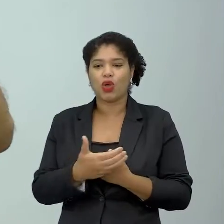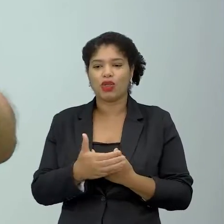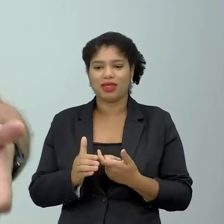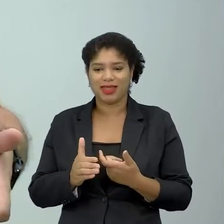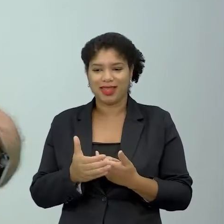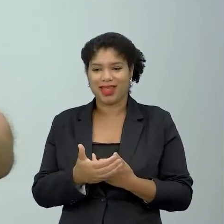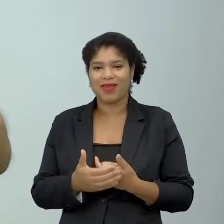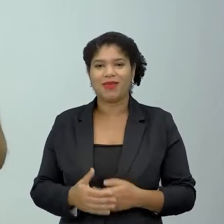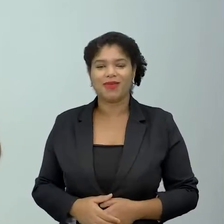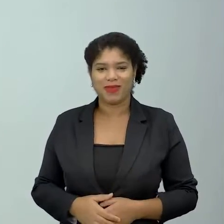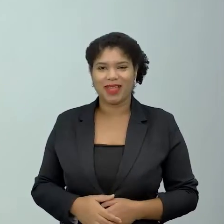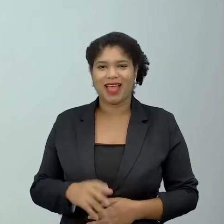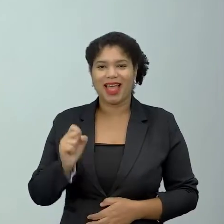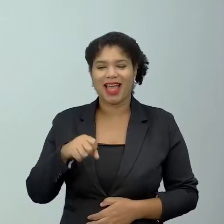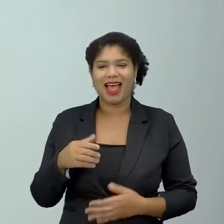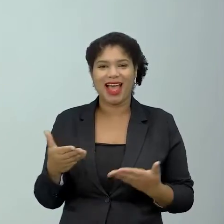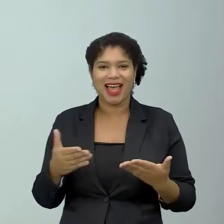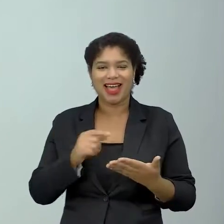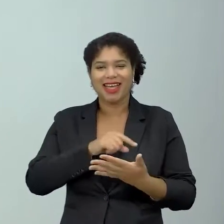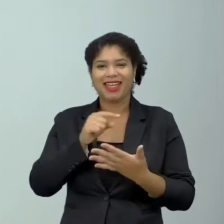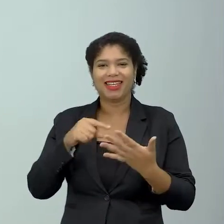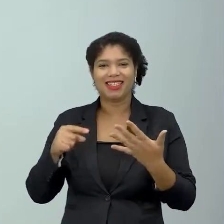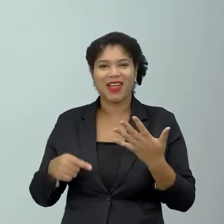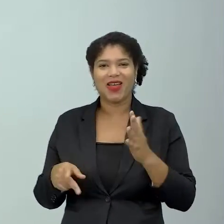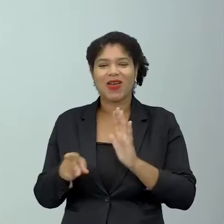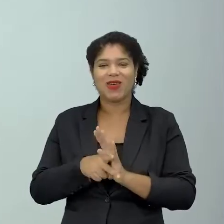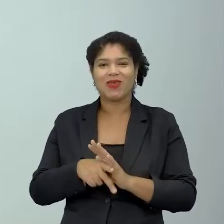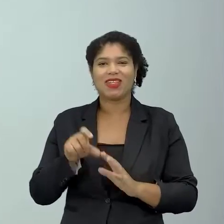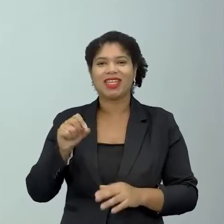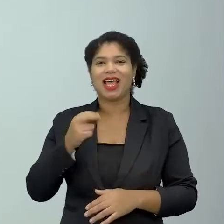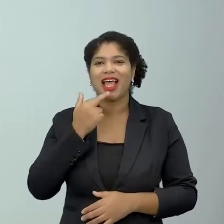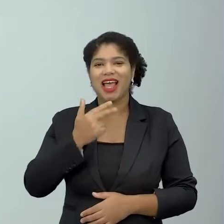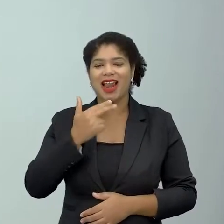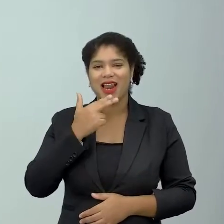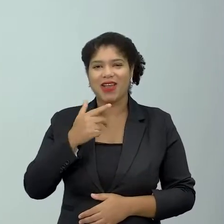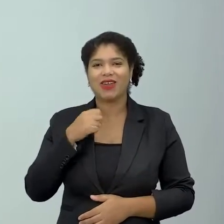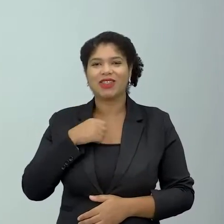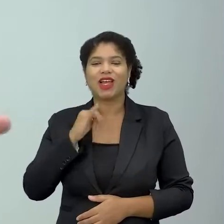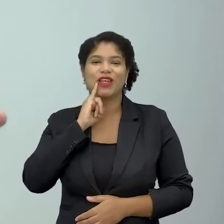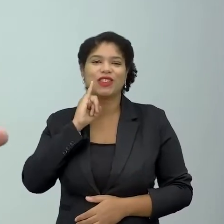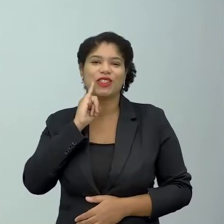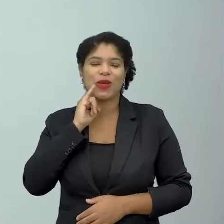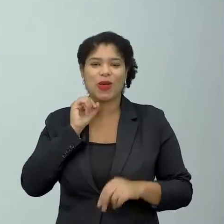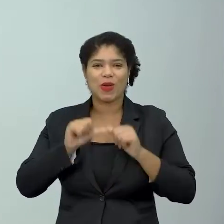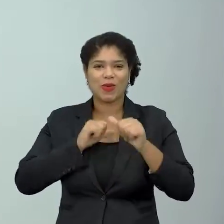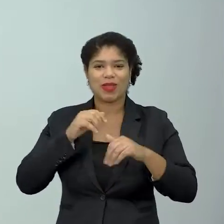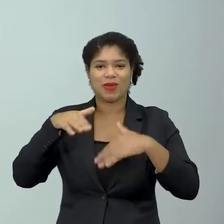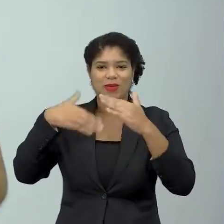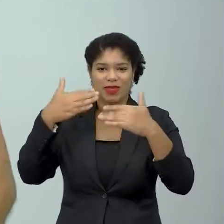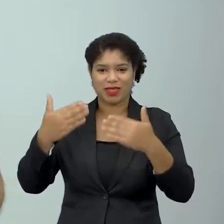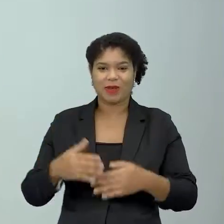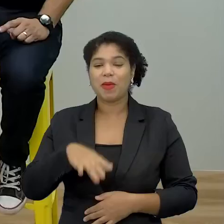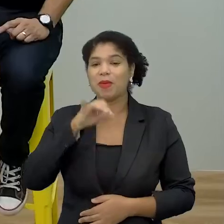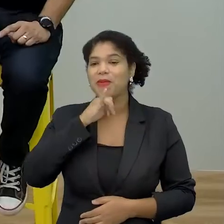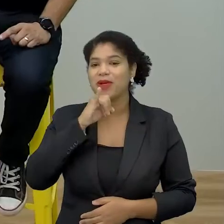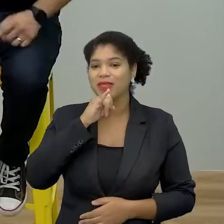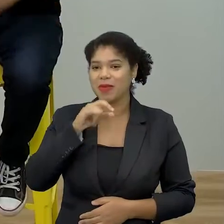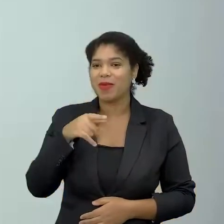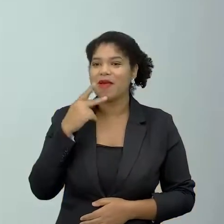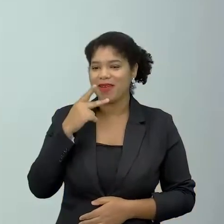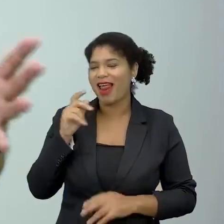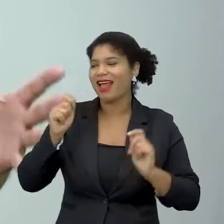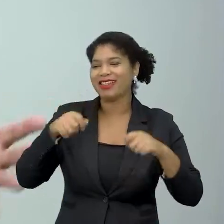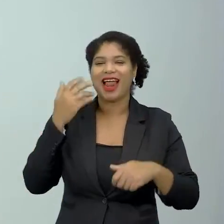que ele é criminoso. Então a gente percebe que a língua, o idioma, ele muda ao longo do processo. Por exemplo, vou dar um exemplo que esse eu posso falar de